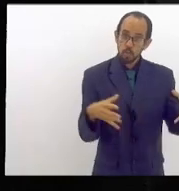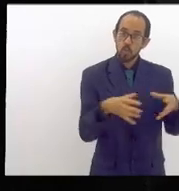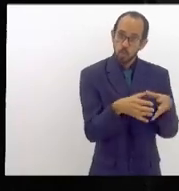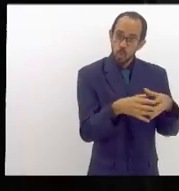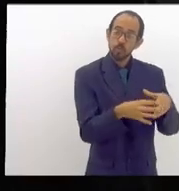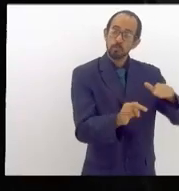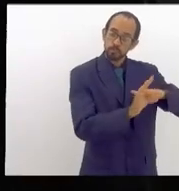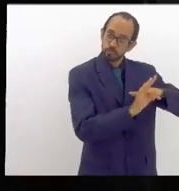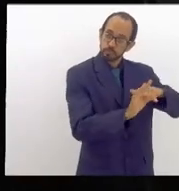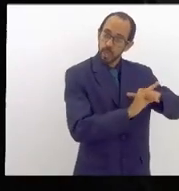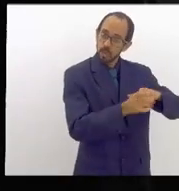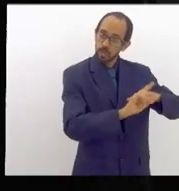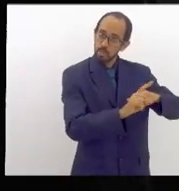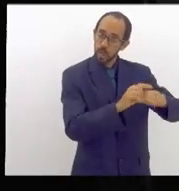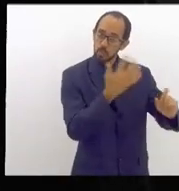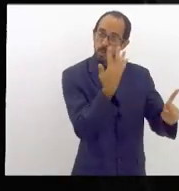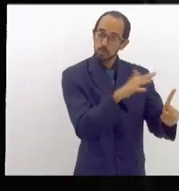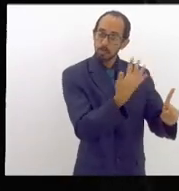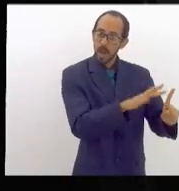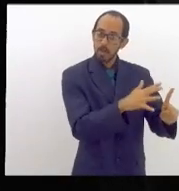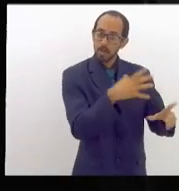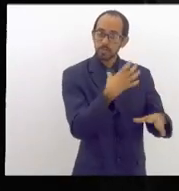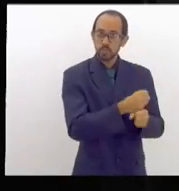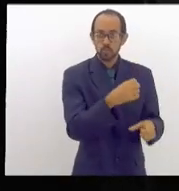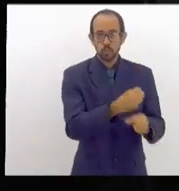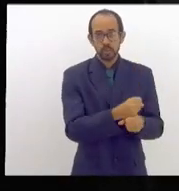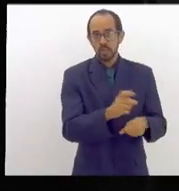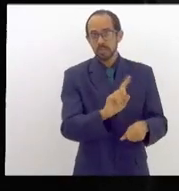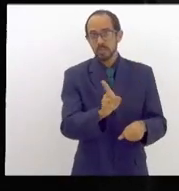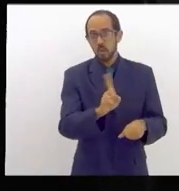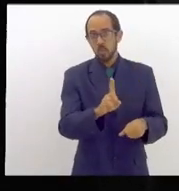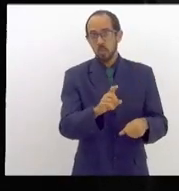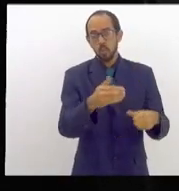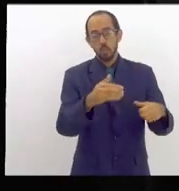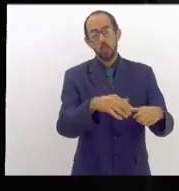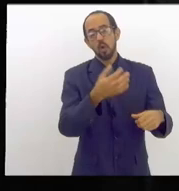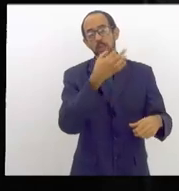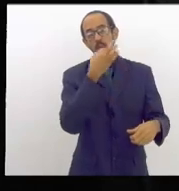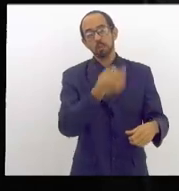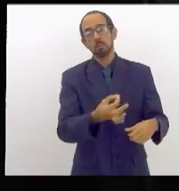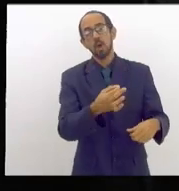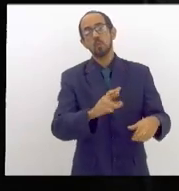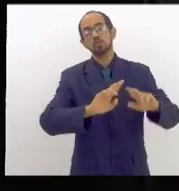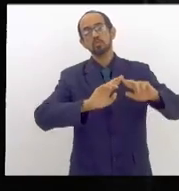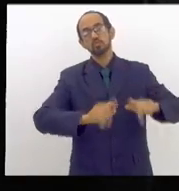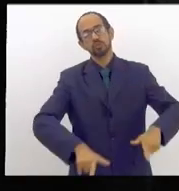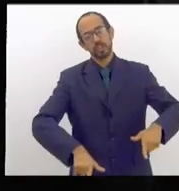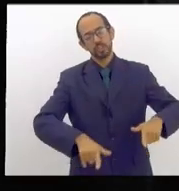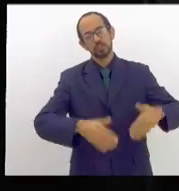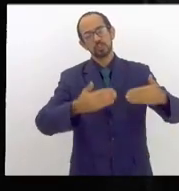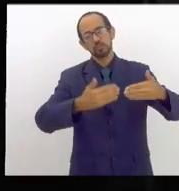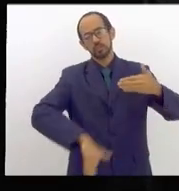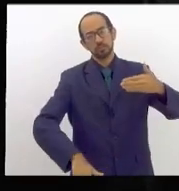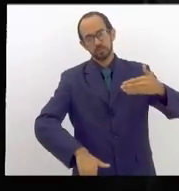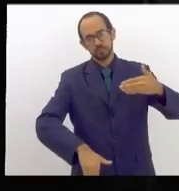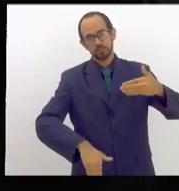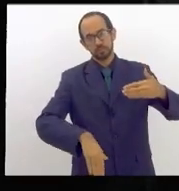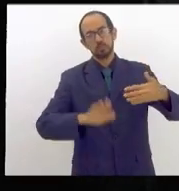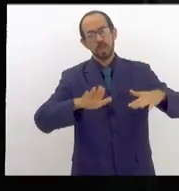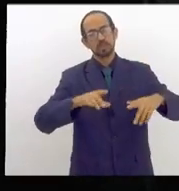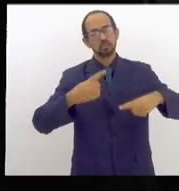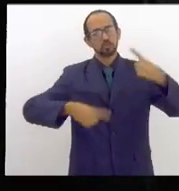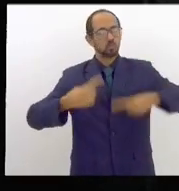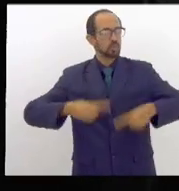que não louvou as contas do governador ao Senhor ao contrário reclamandou que recomendou que fossem rejeitadas e do ponto de vista político